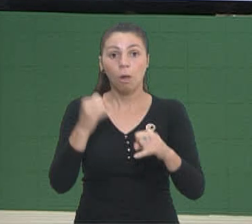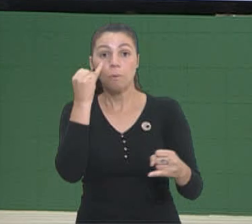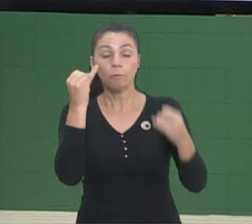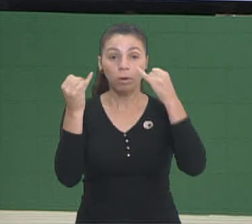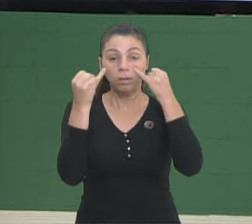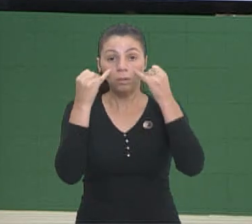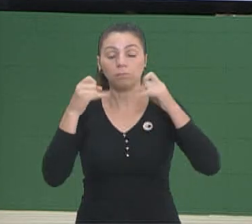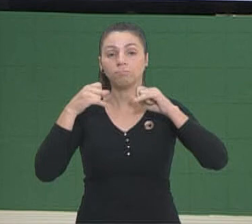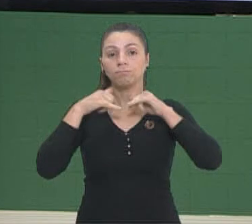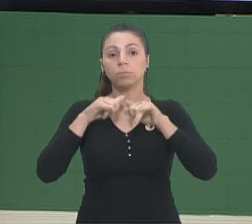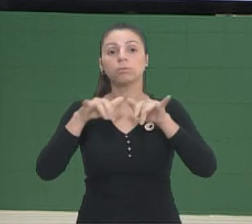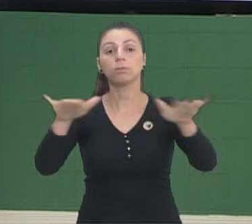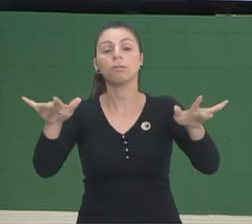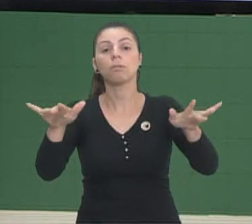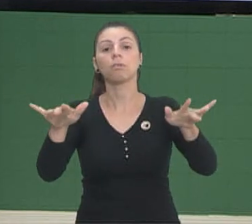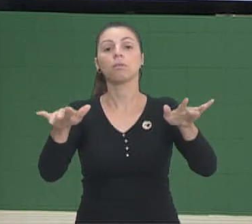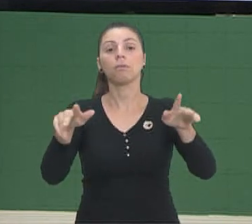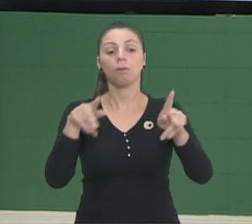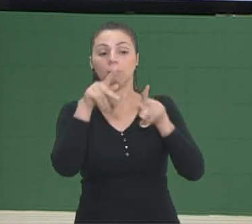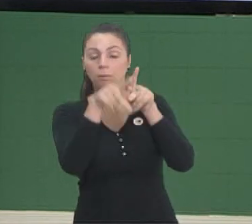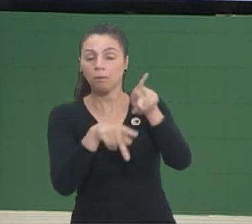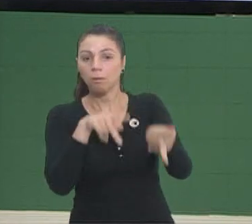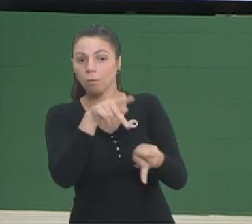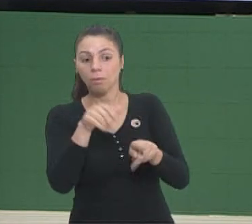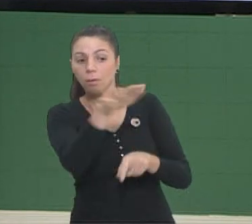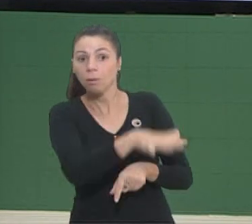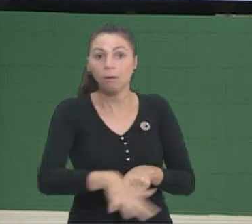sobre o território e população do Brasil.